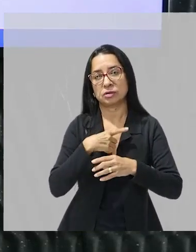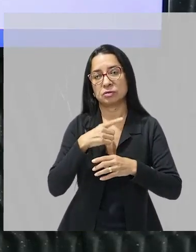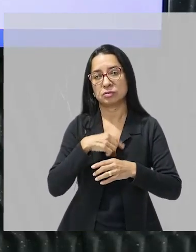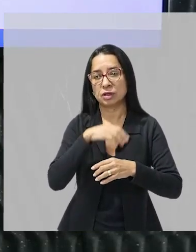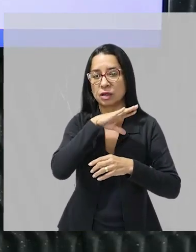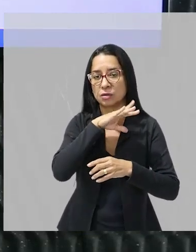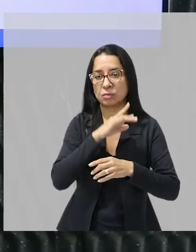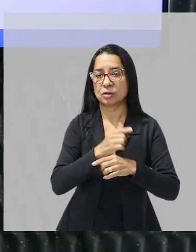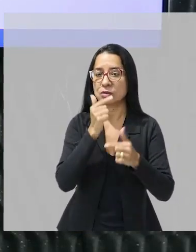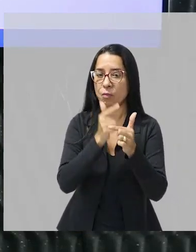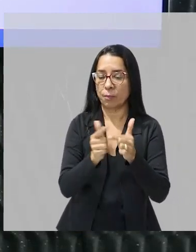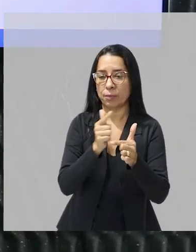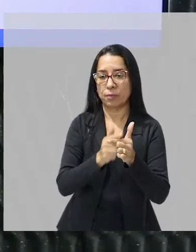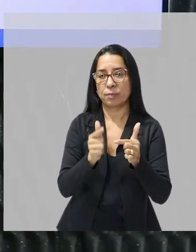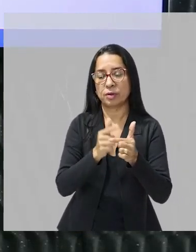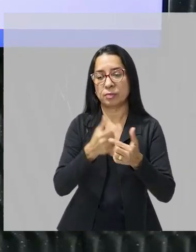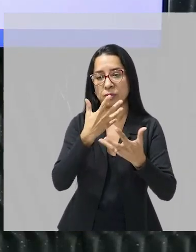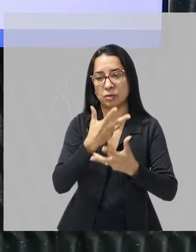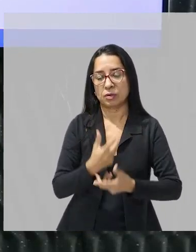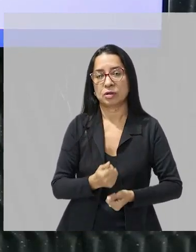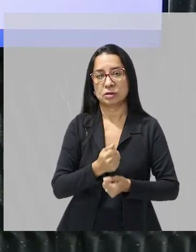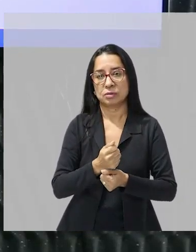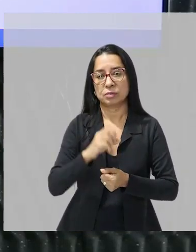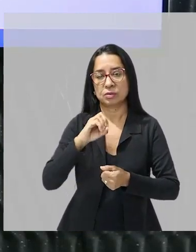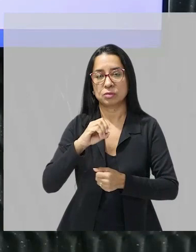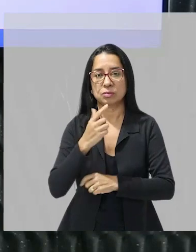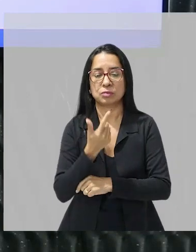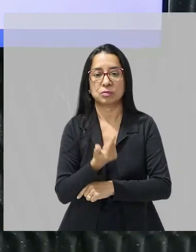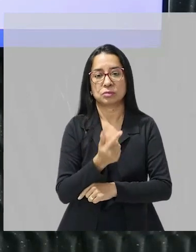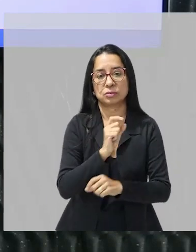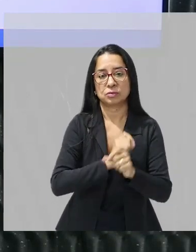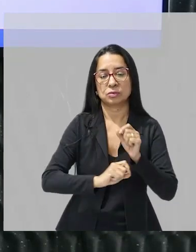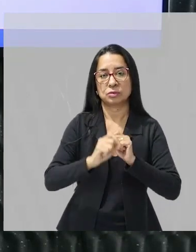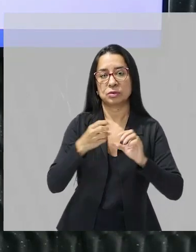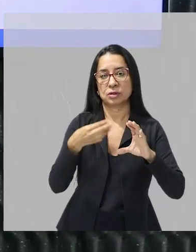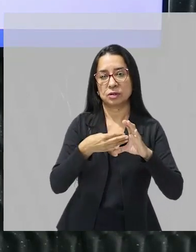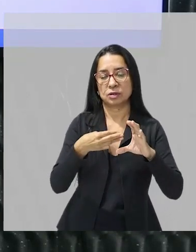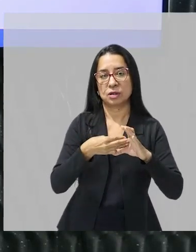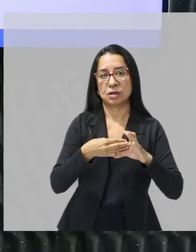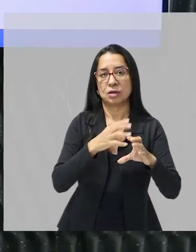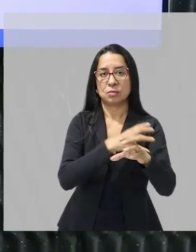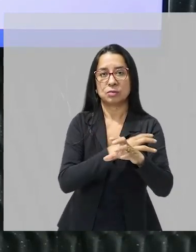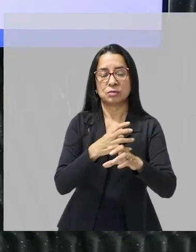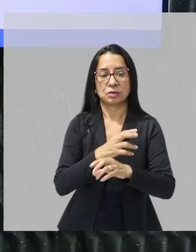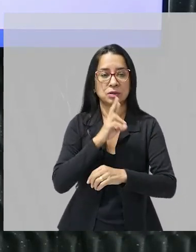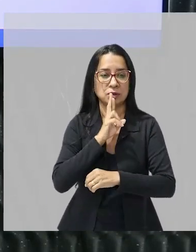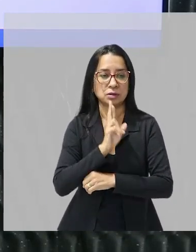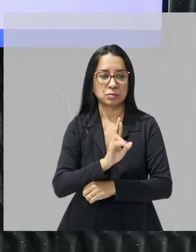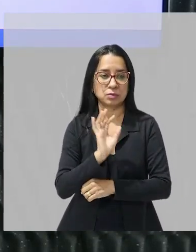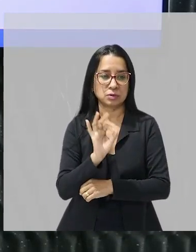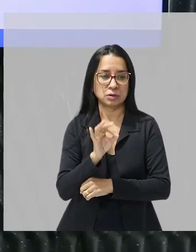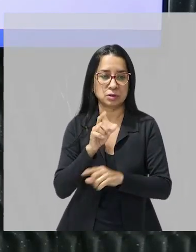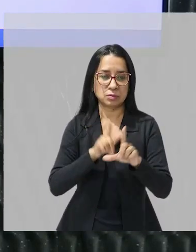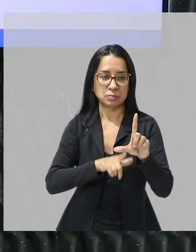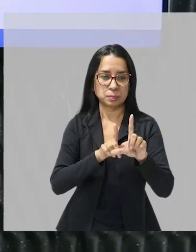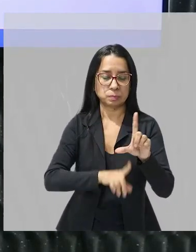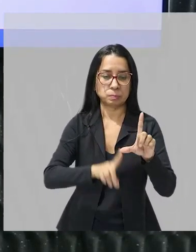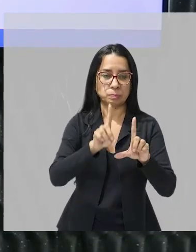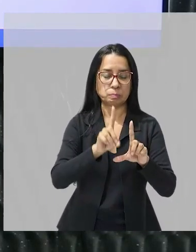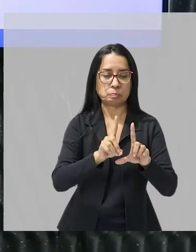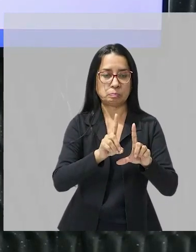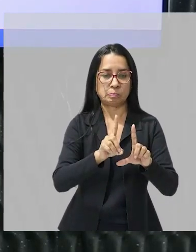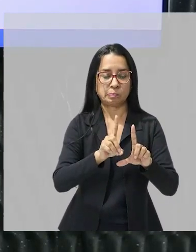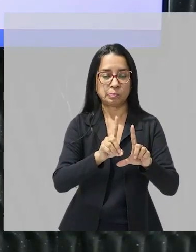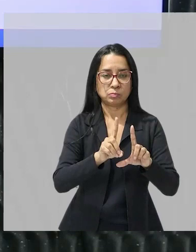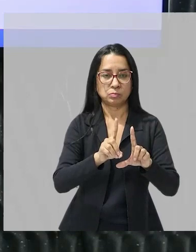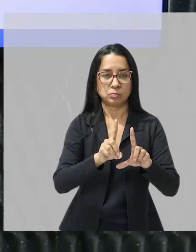prejudicação do recebimento do oxigênio pela célula muscular. Então, a alternativa correta aqui vai ser a letra